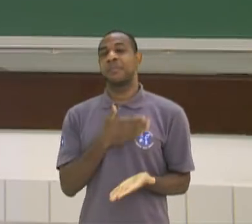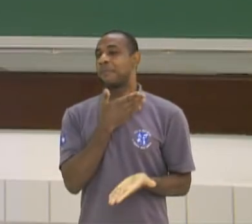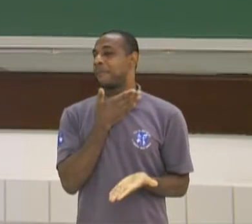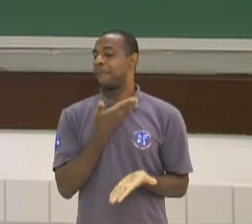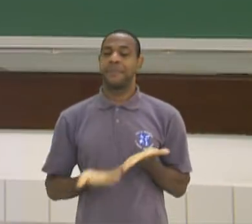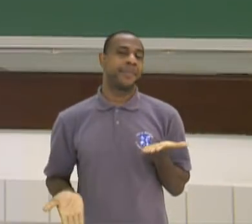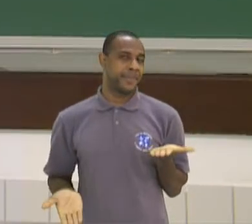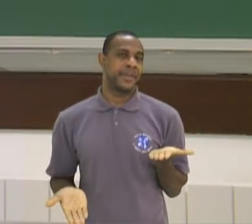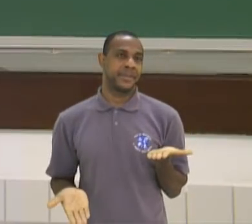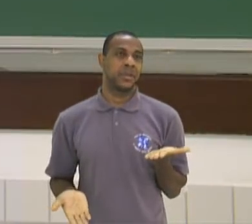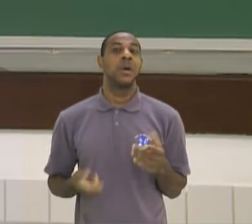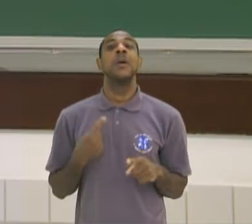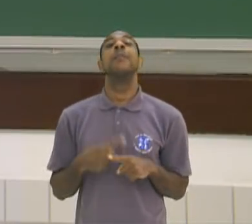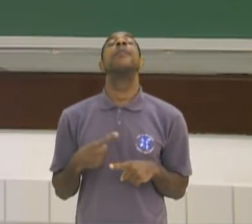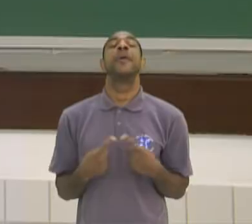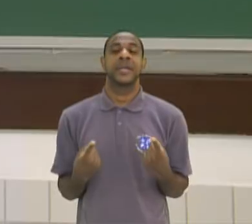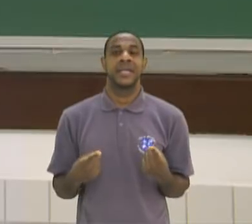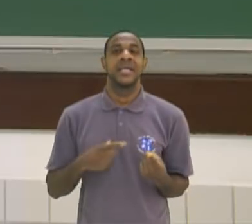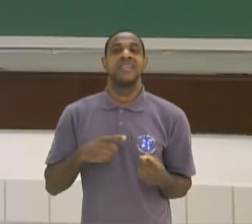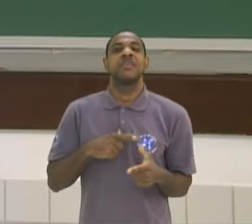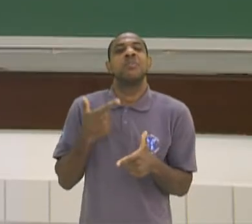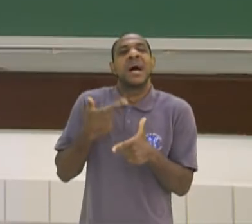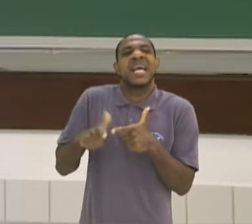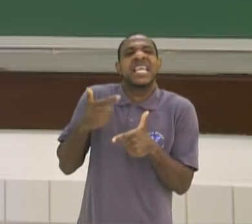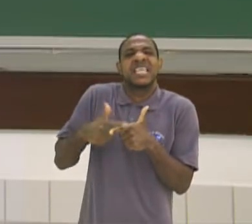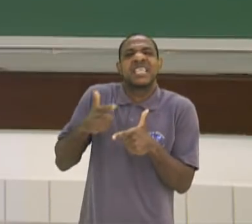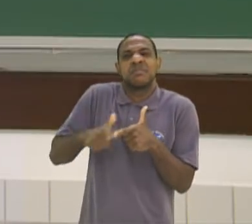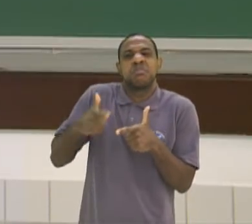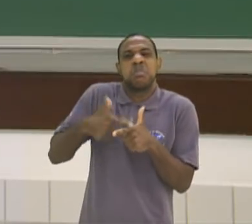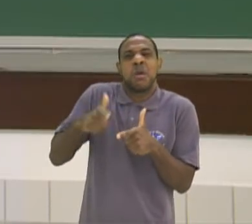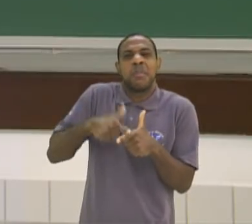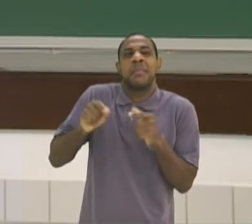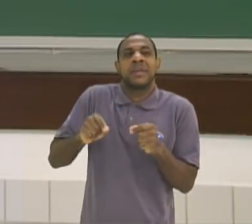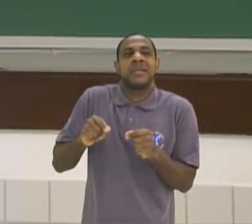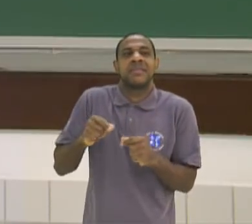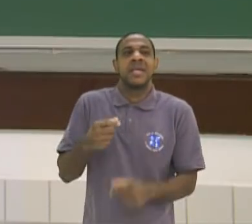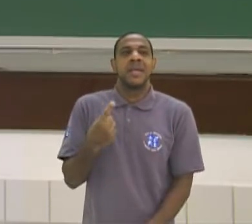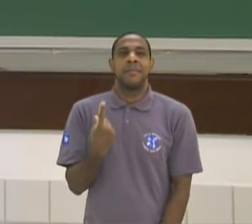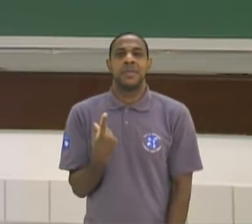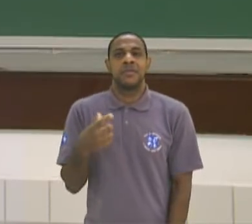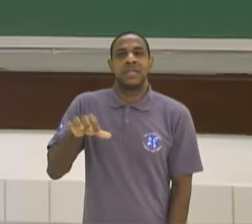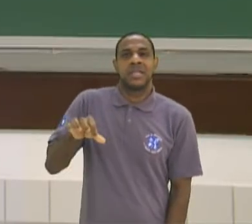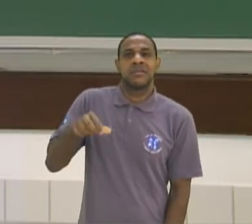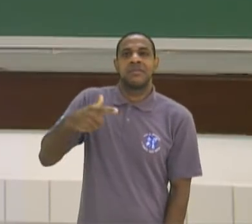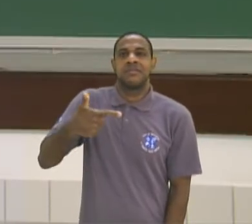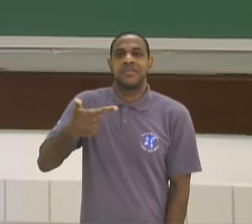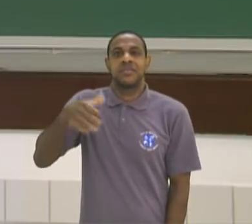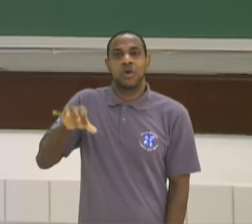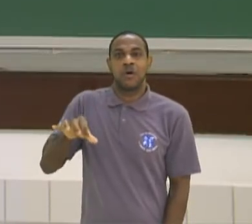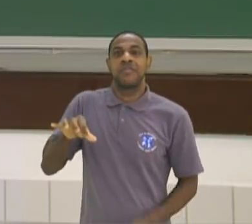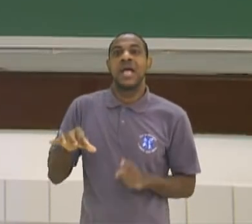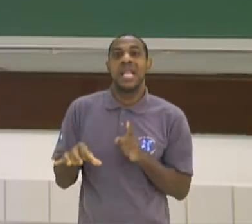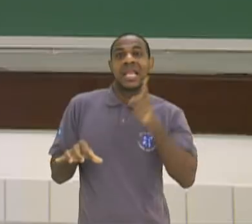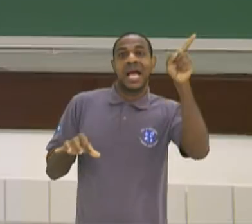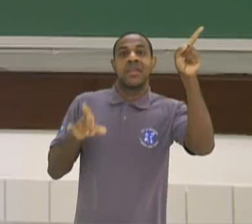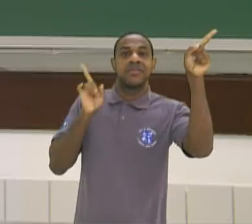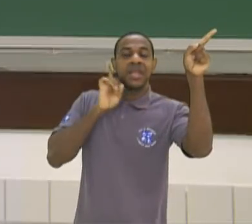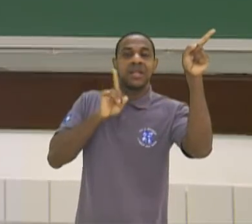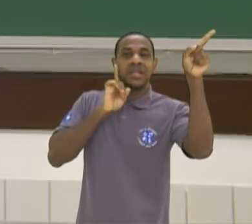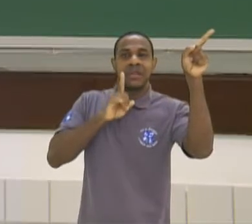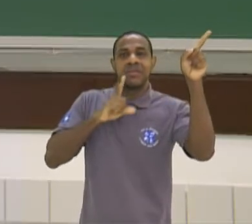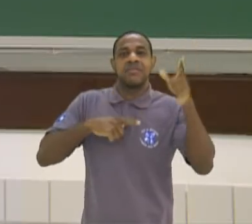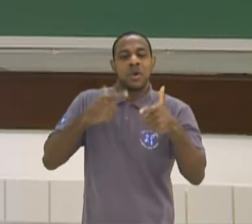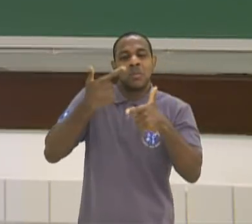a partir daquela crise de 1929 dos Estados Unidos. Um país minerador é fortemente exportador, com essa